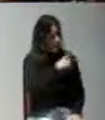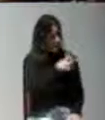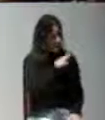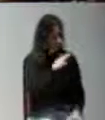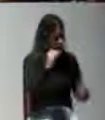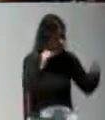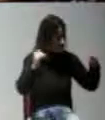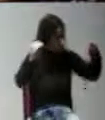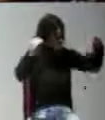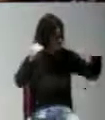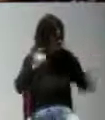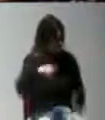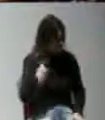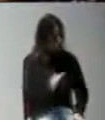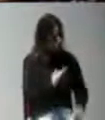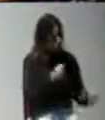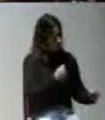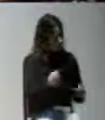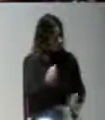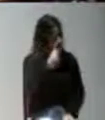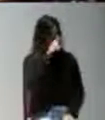Somos delicadamente